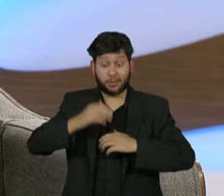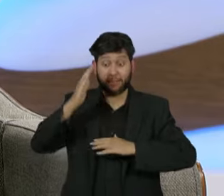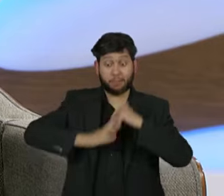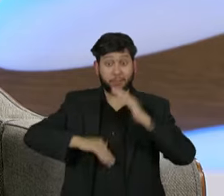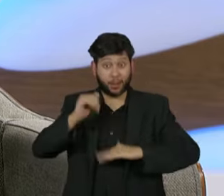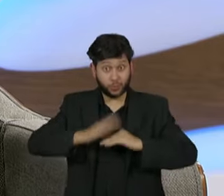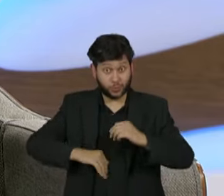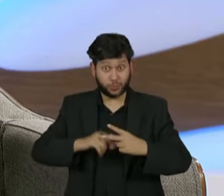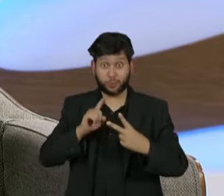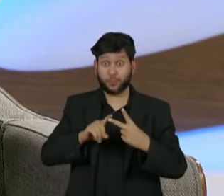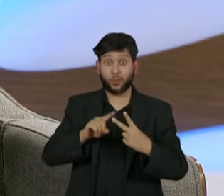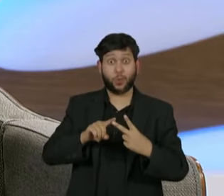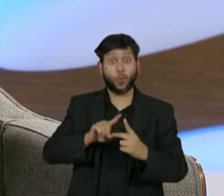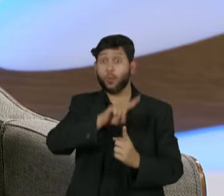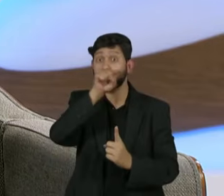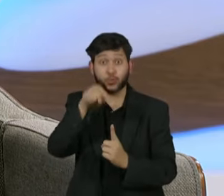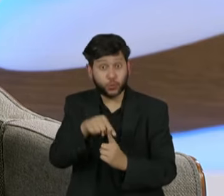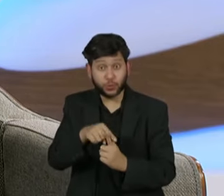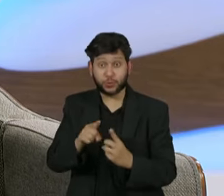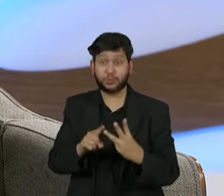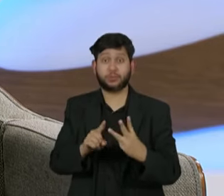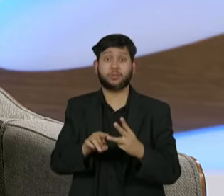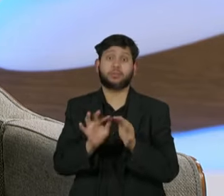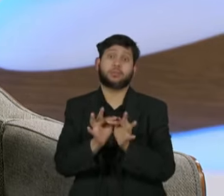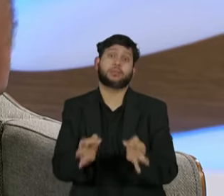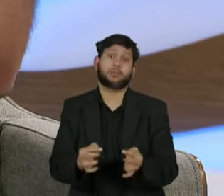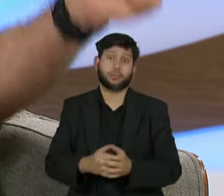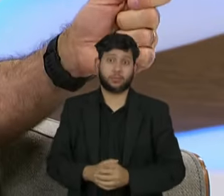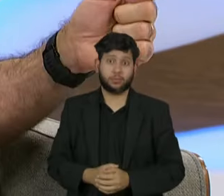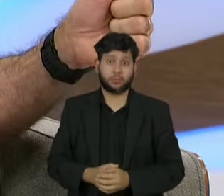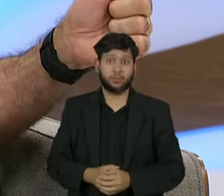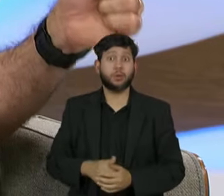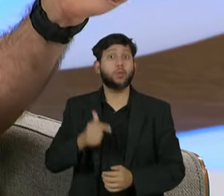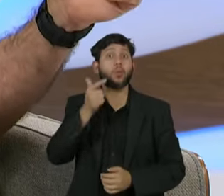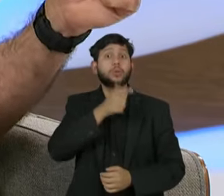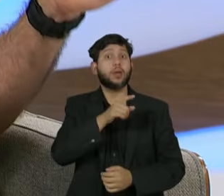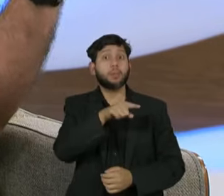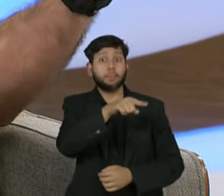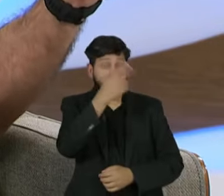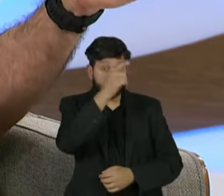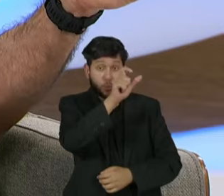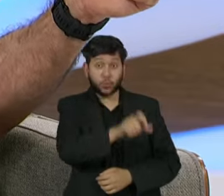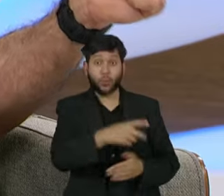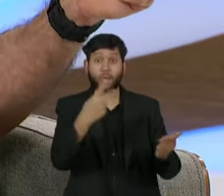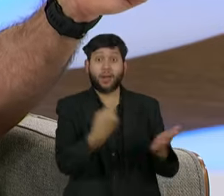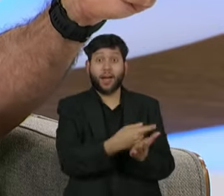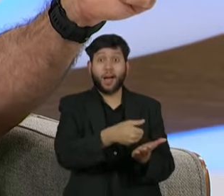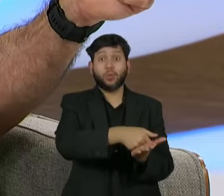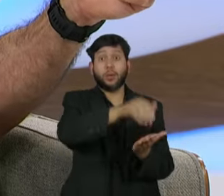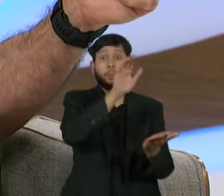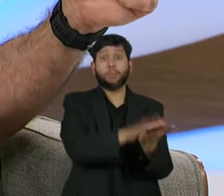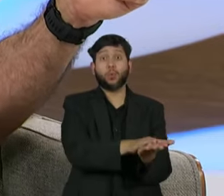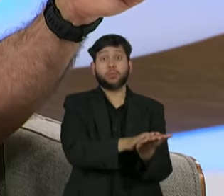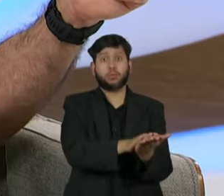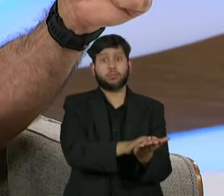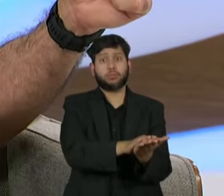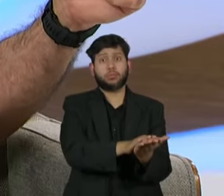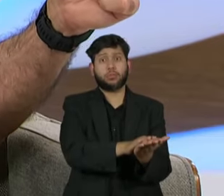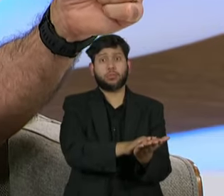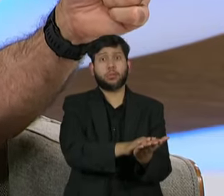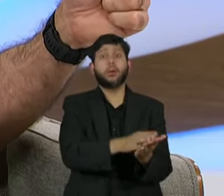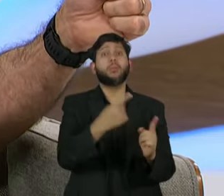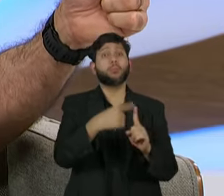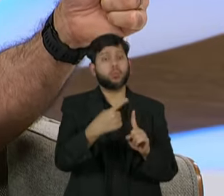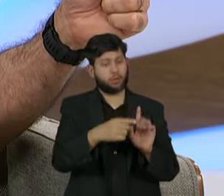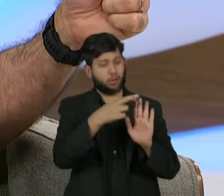objetivo e simples ele devia ser um regulador capaz de multar alguém por uma razão mais ou menos indiscutível e função